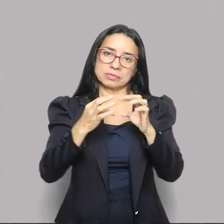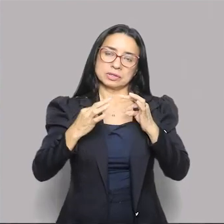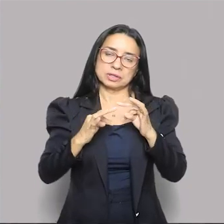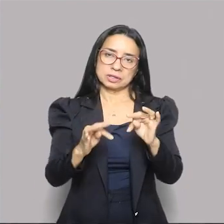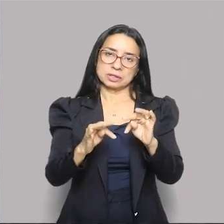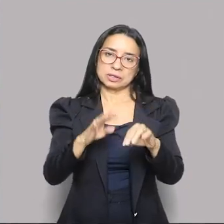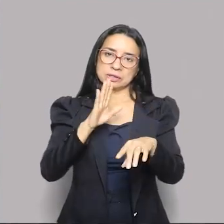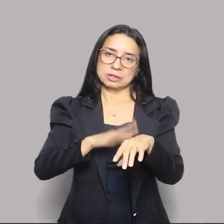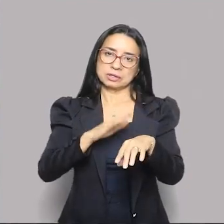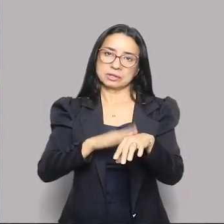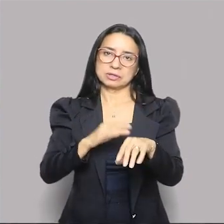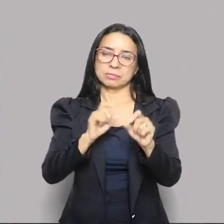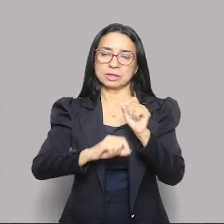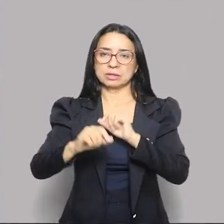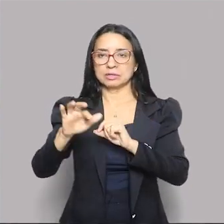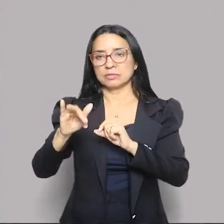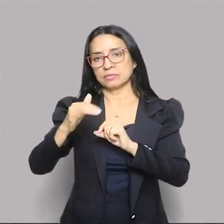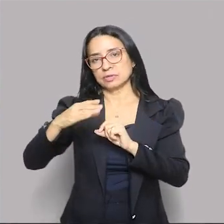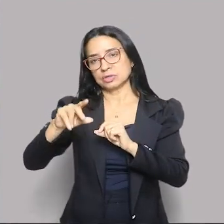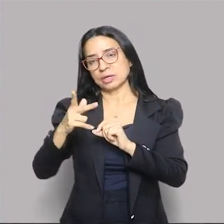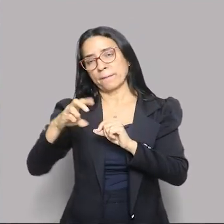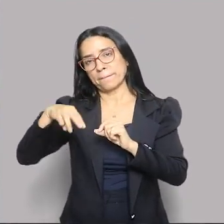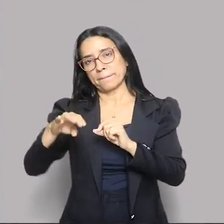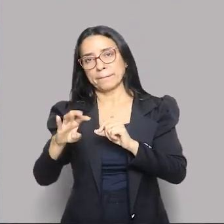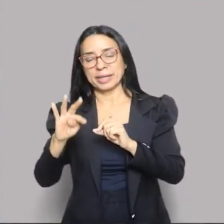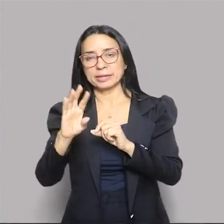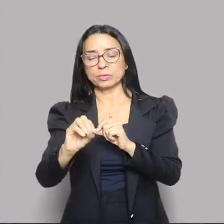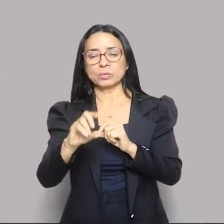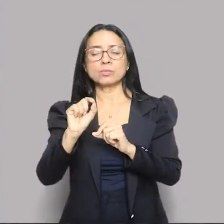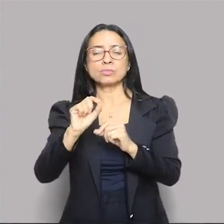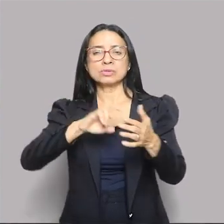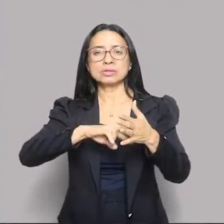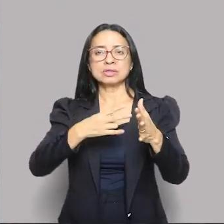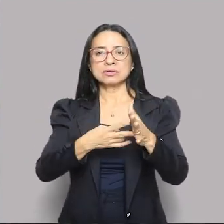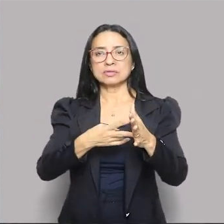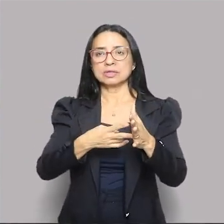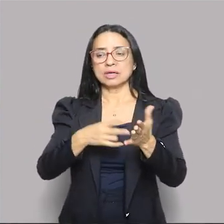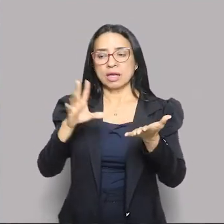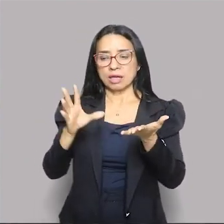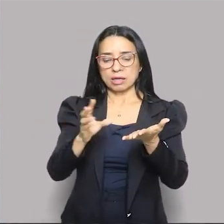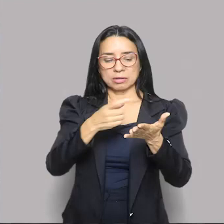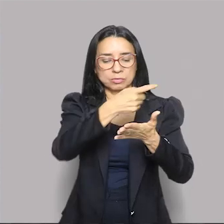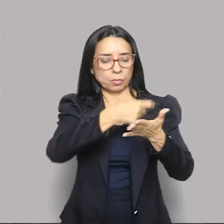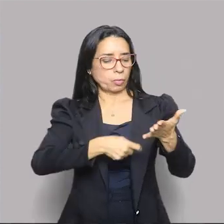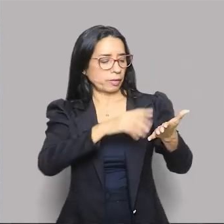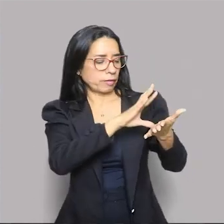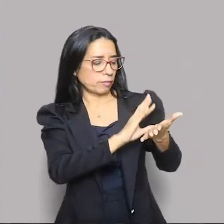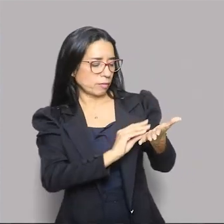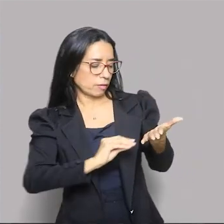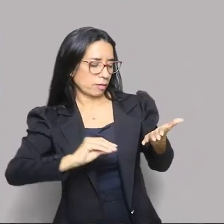acadêmica chamada de fichamento. O que é fichamento? Você retirar